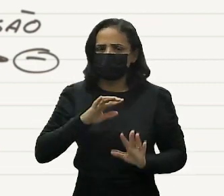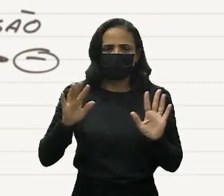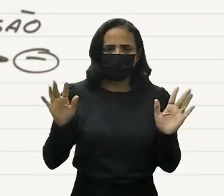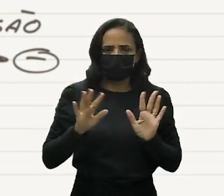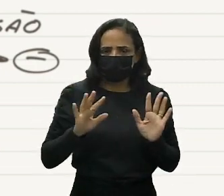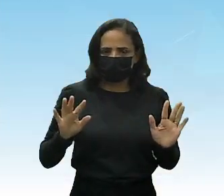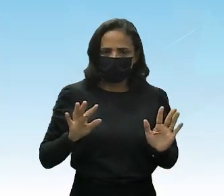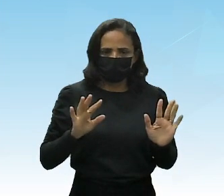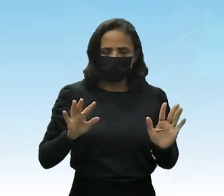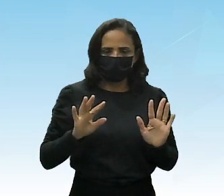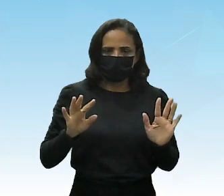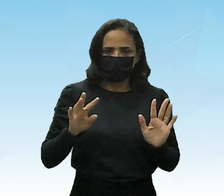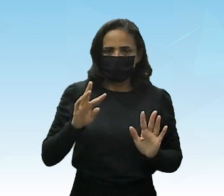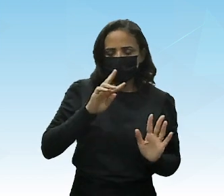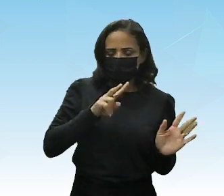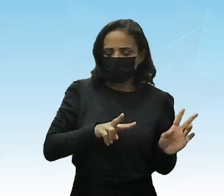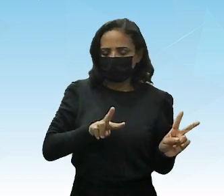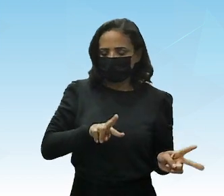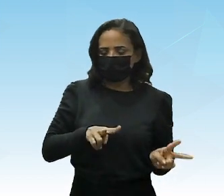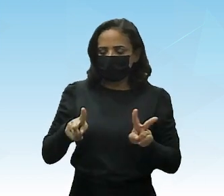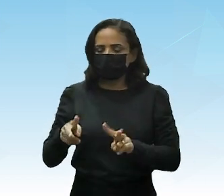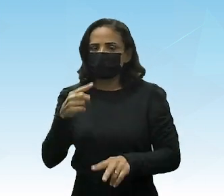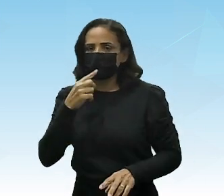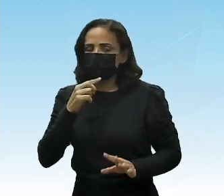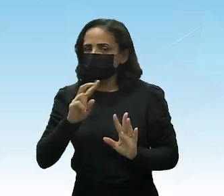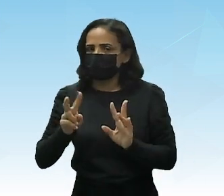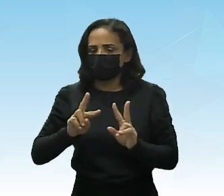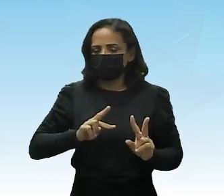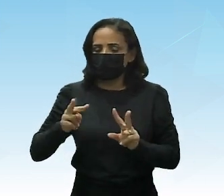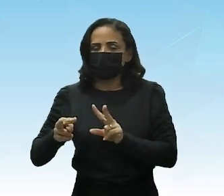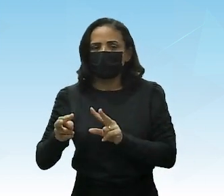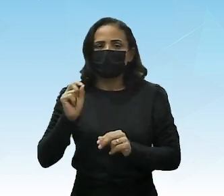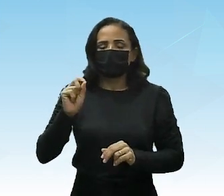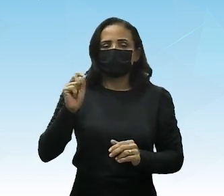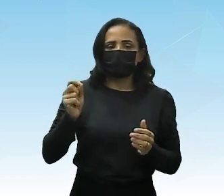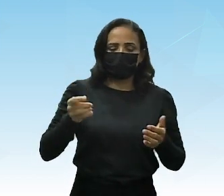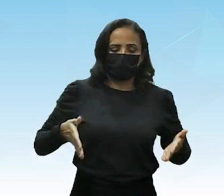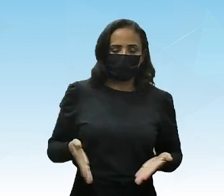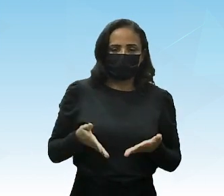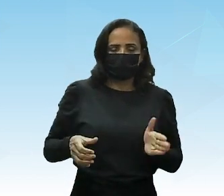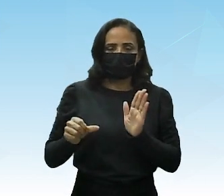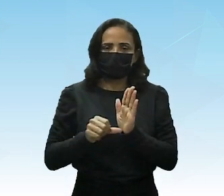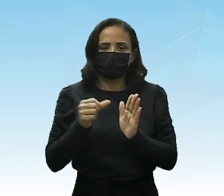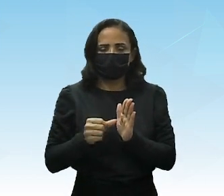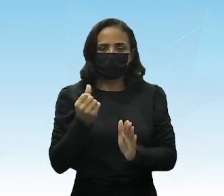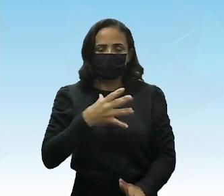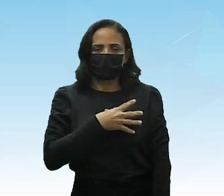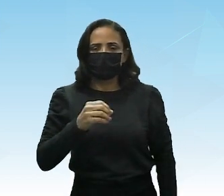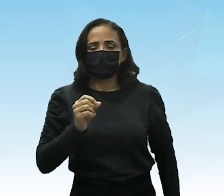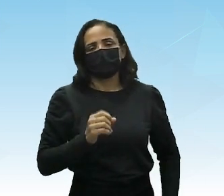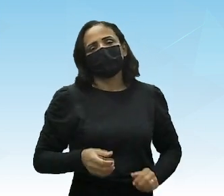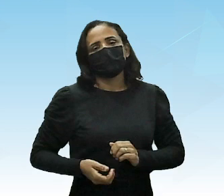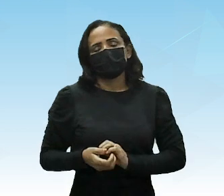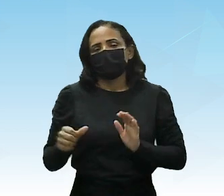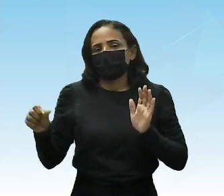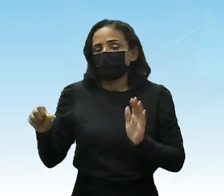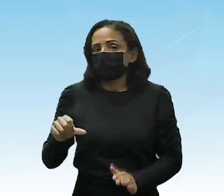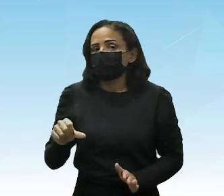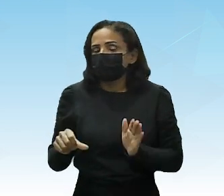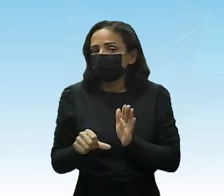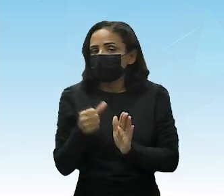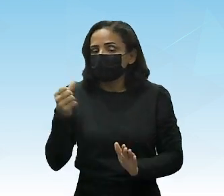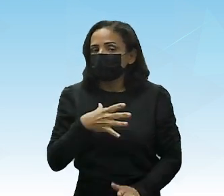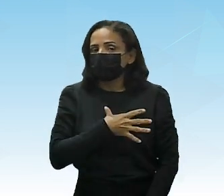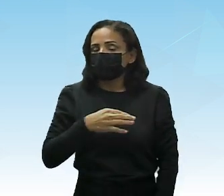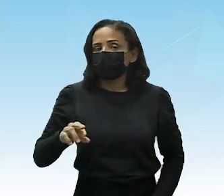transfusão. Se essa mulher não fez nenhuma transfusão, ela vai ter que ser estimulada pelo primeiro filho. Agora, ei, primeiro filho diferente,